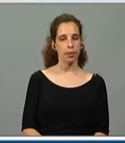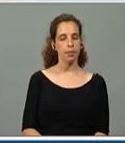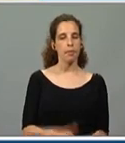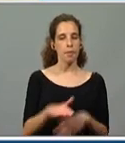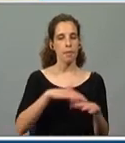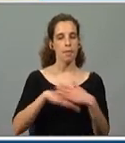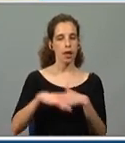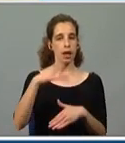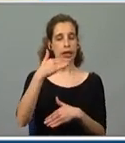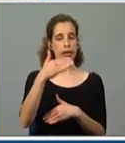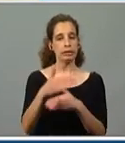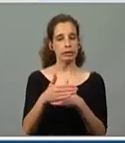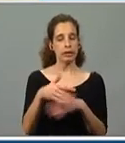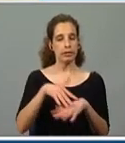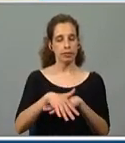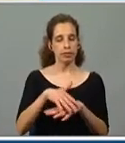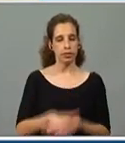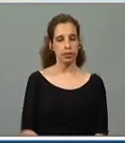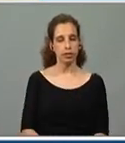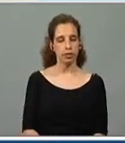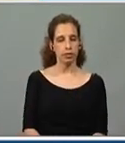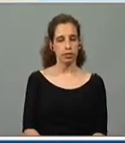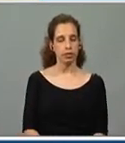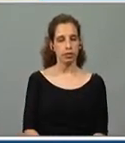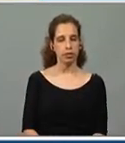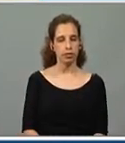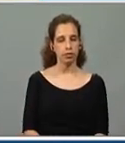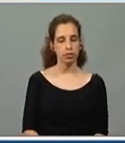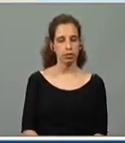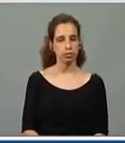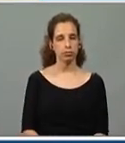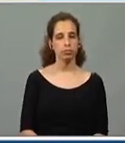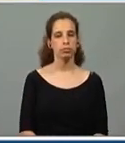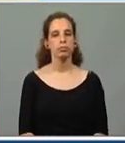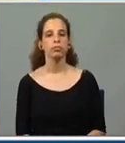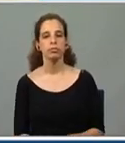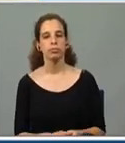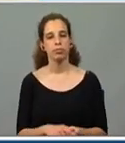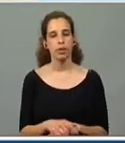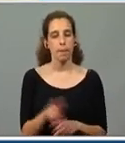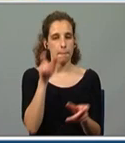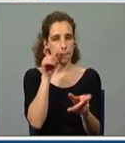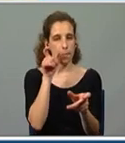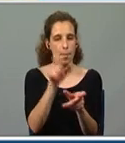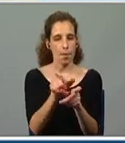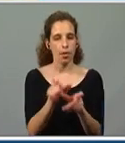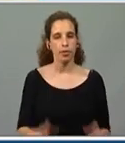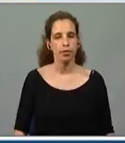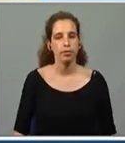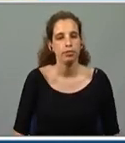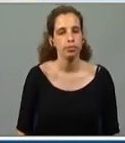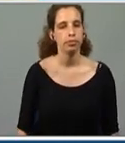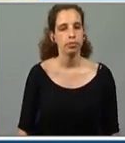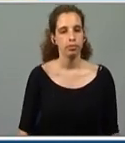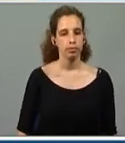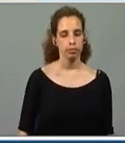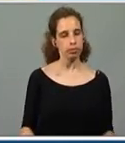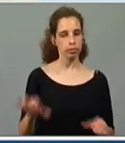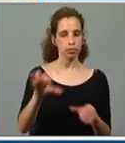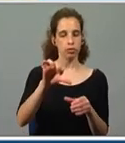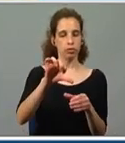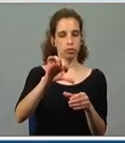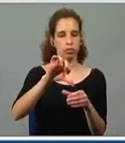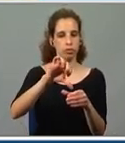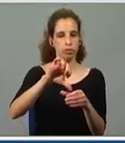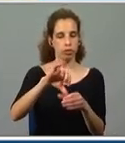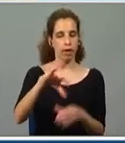à filtração, vamos colocar a vareta de vidro para controlar o fluxo e verter